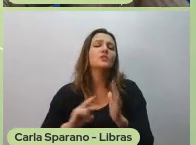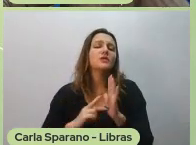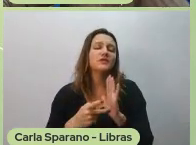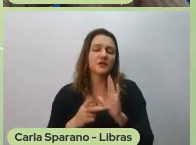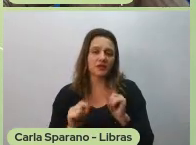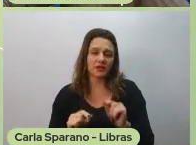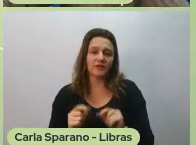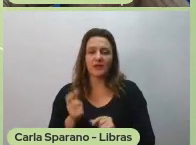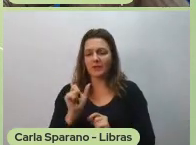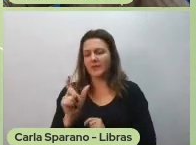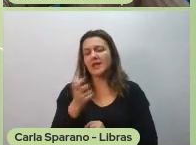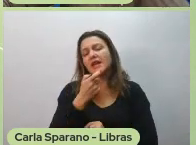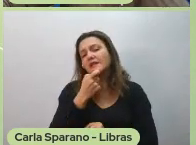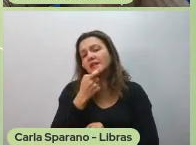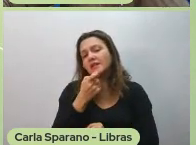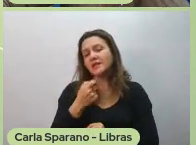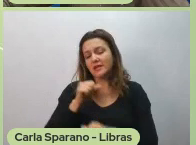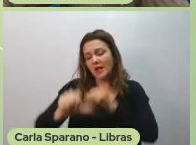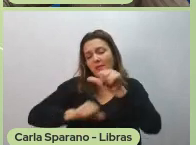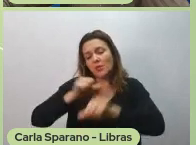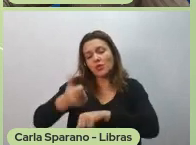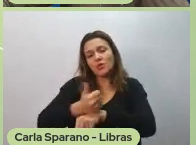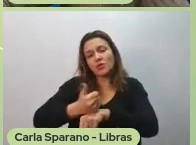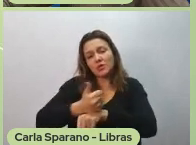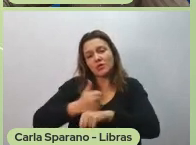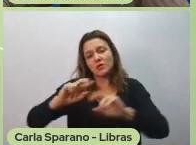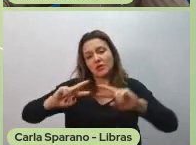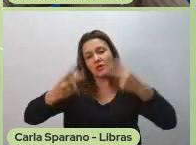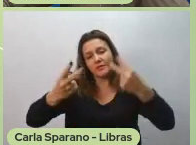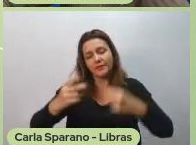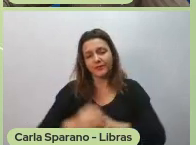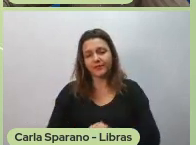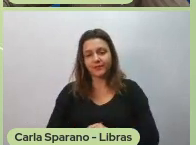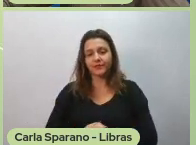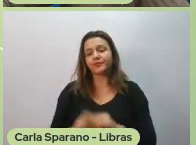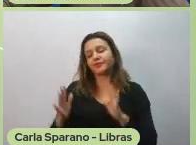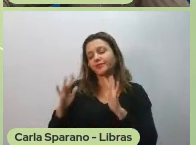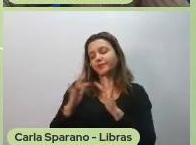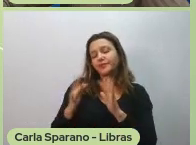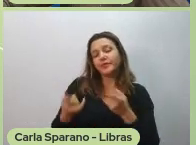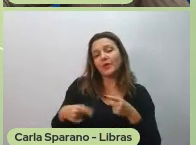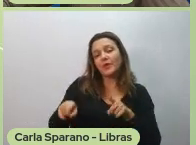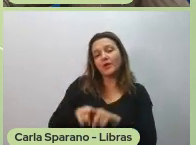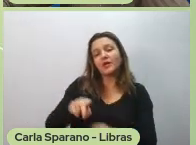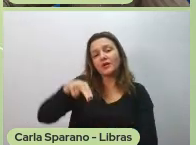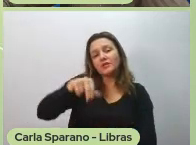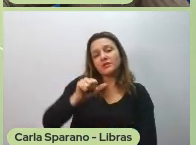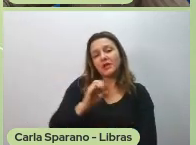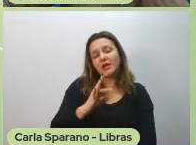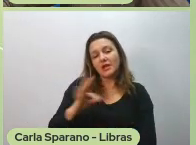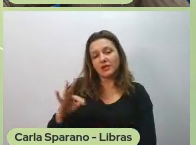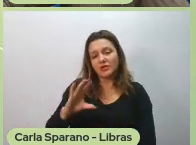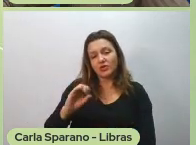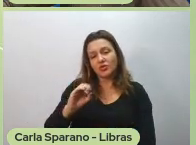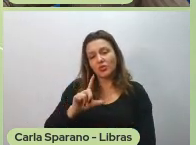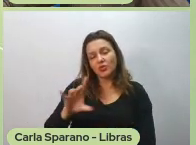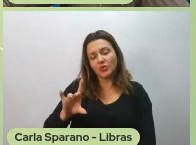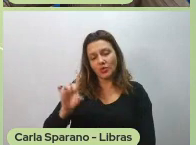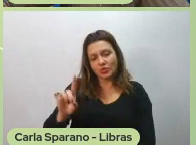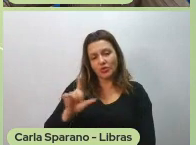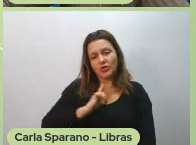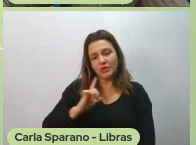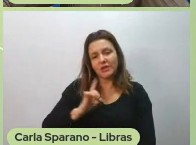tem por exemplo, pouco tempo a gente fez uma parceria com a Let's Code e trouxe 30 mulheres para passarem